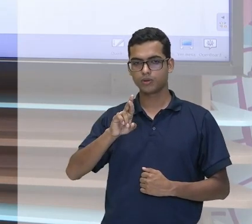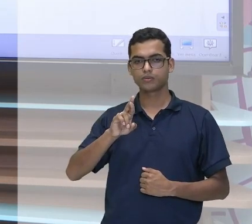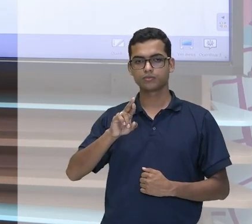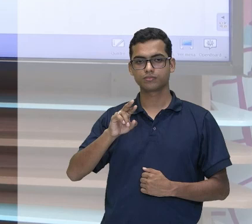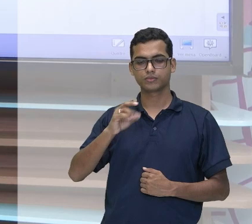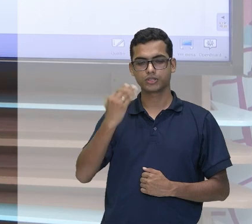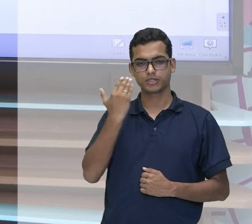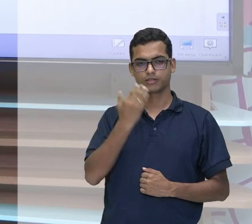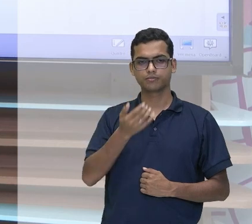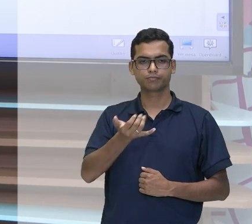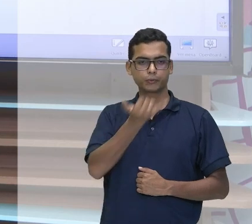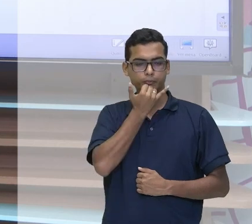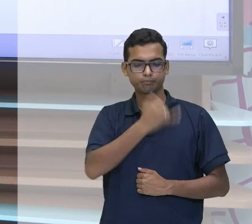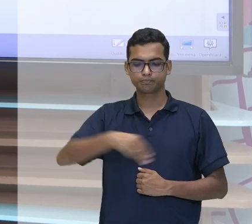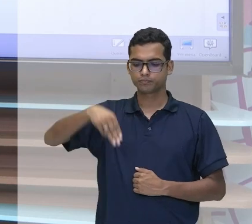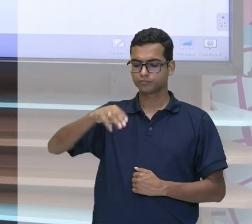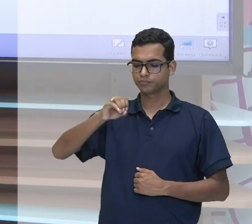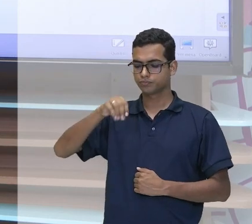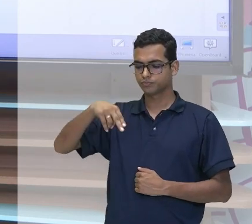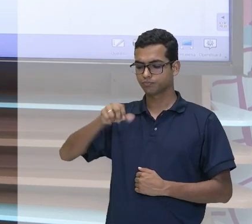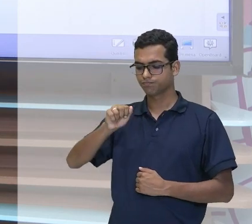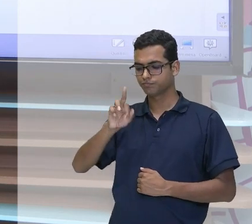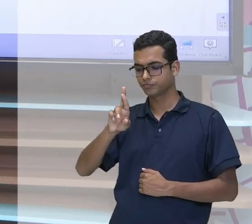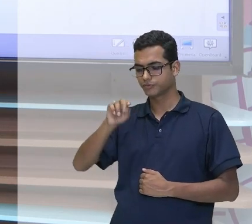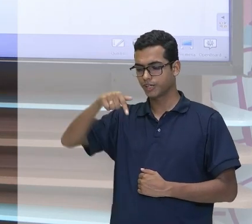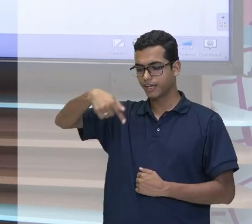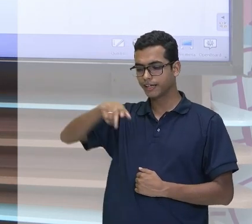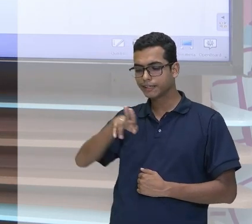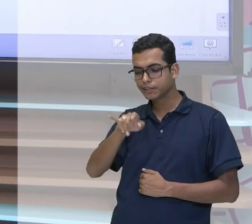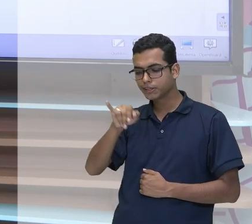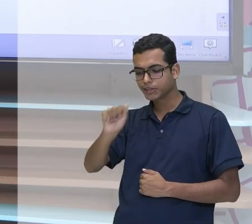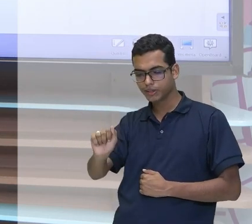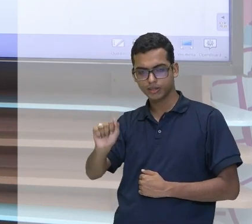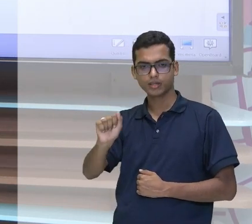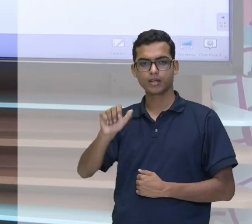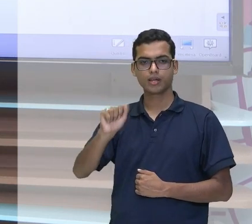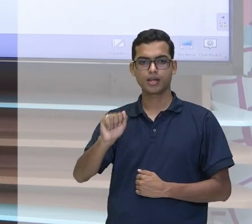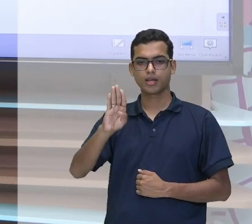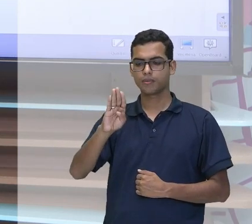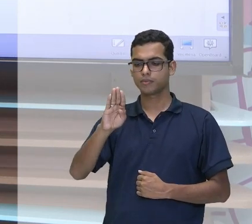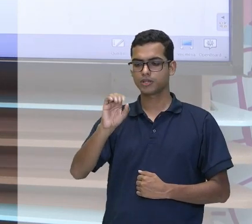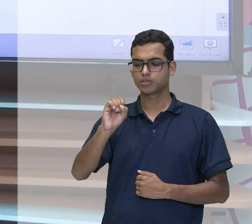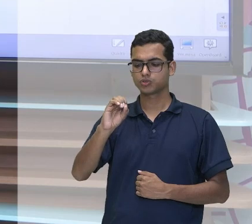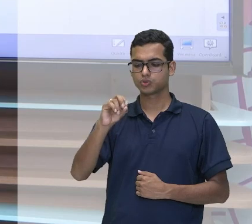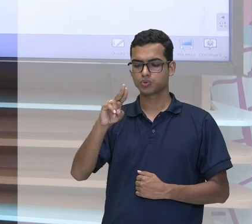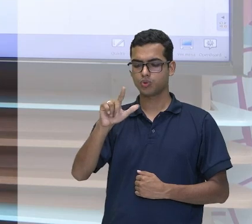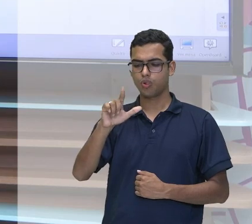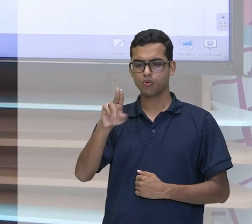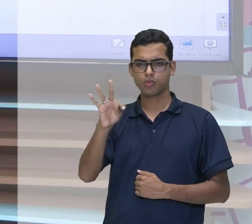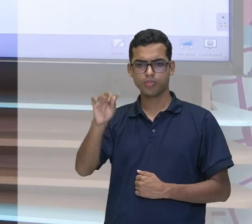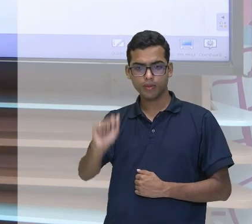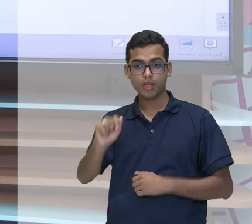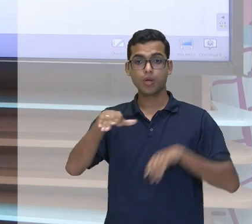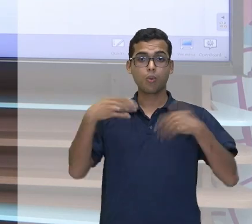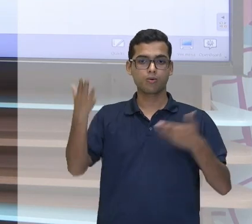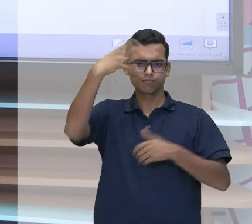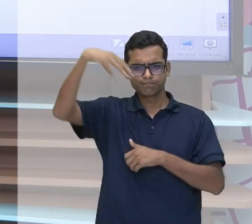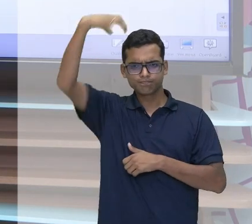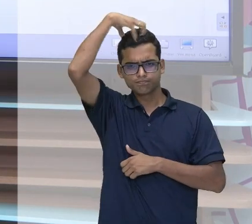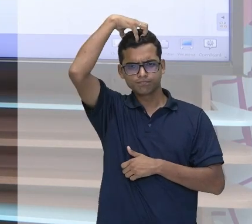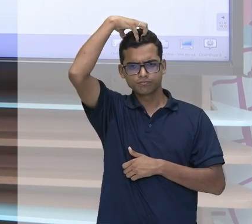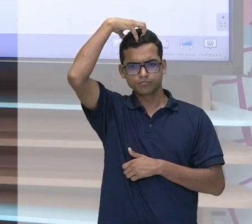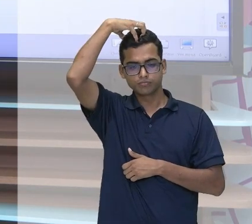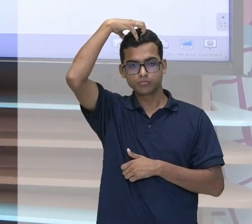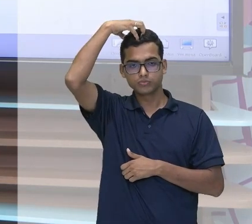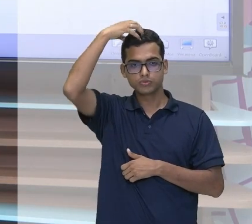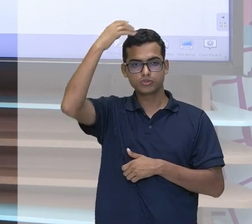decidir tudo sobre as decisões políticas e econômicas do reino, né, que